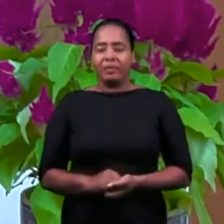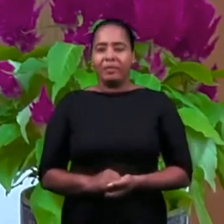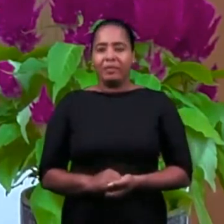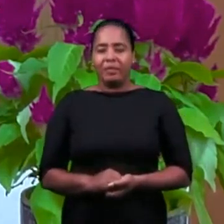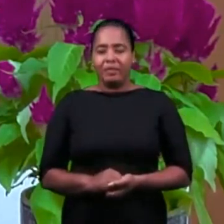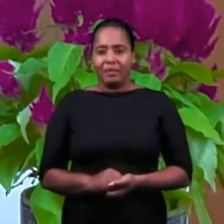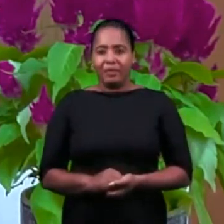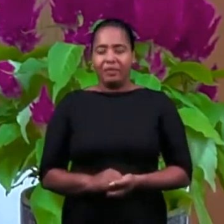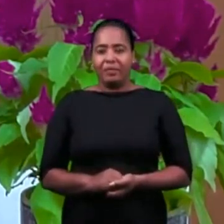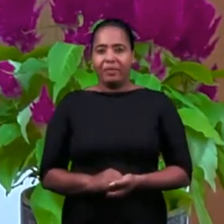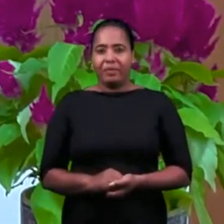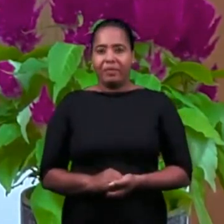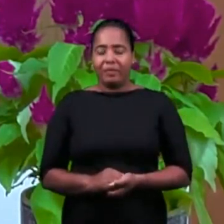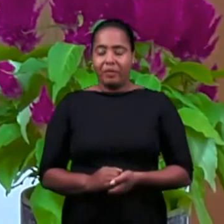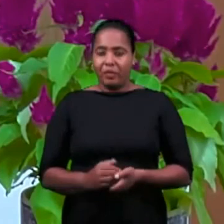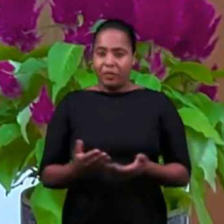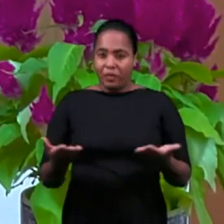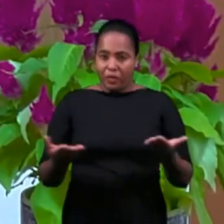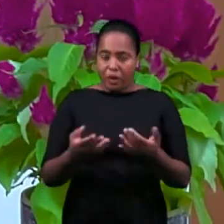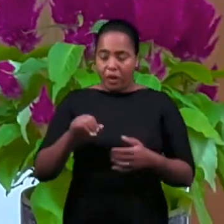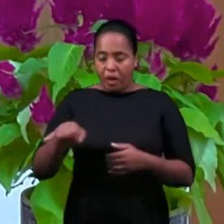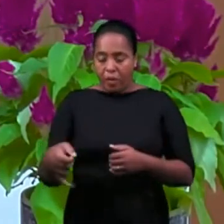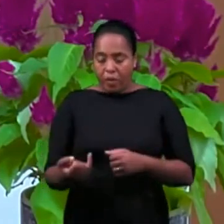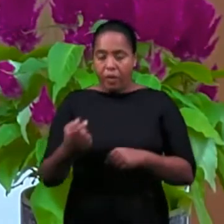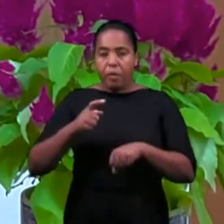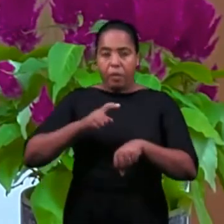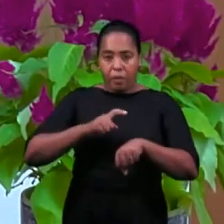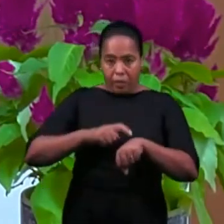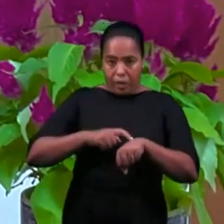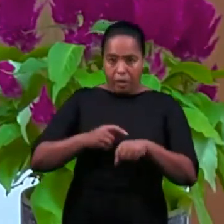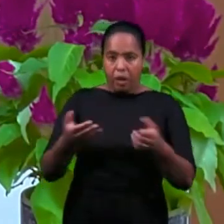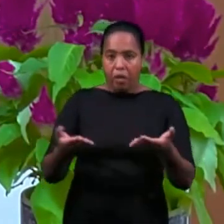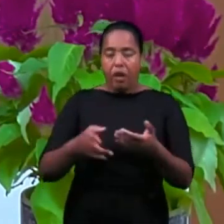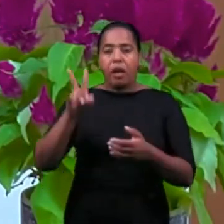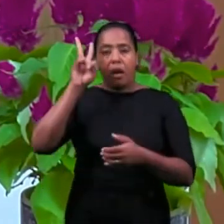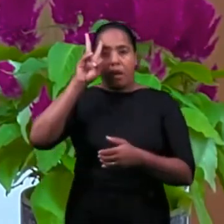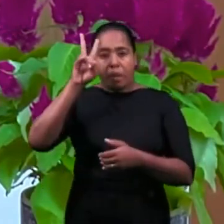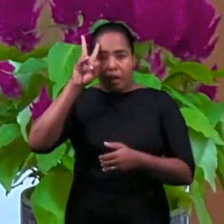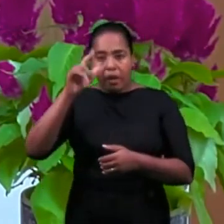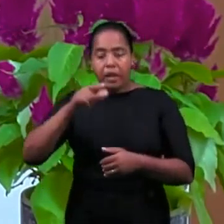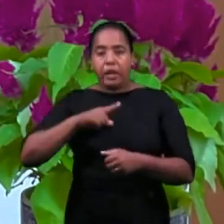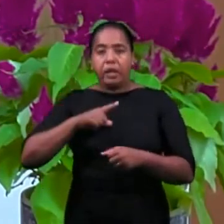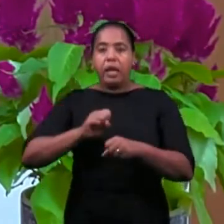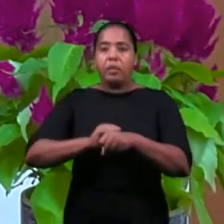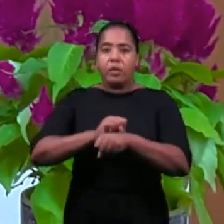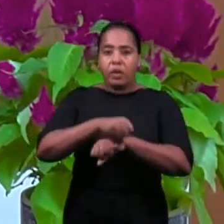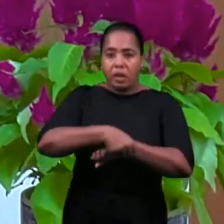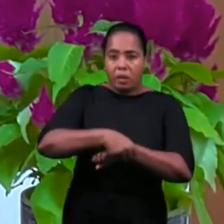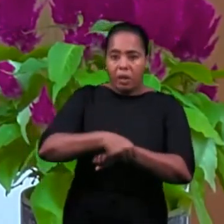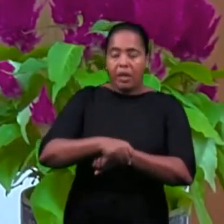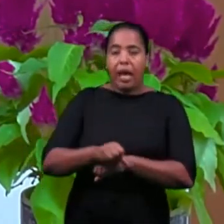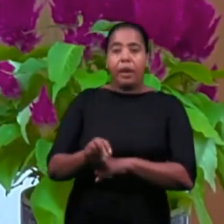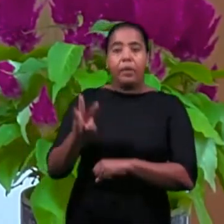Estamos aproveitando esse momento para lembrar de que temos um seminário terça-feira